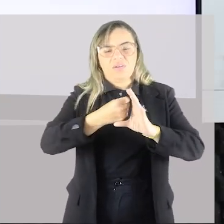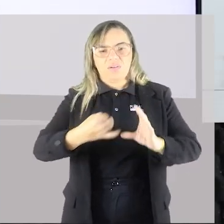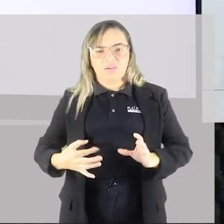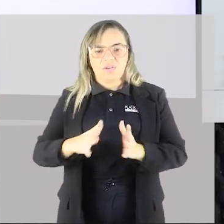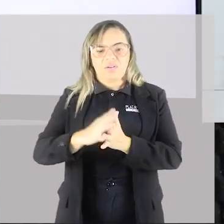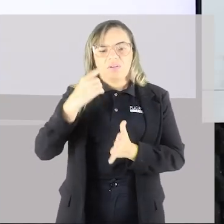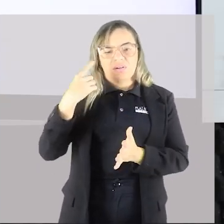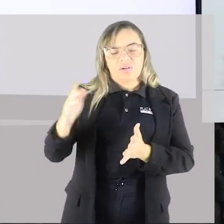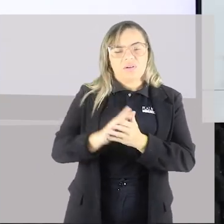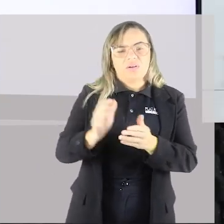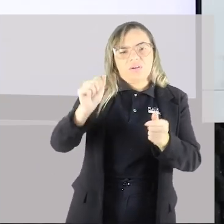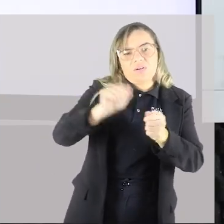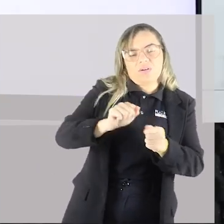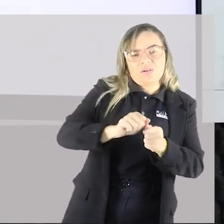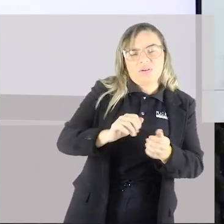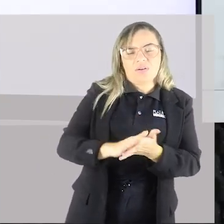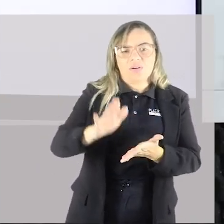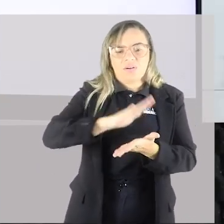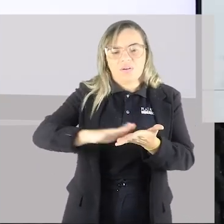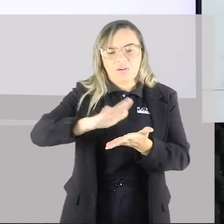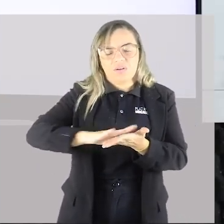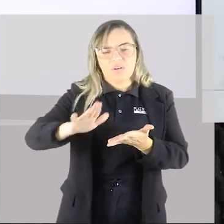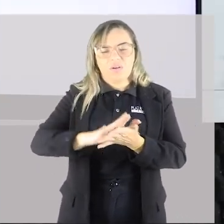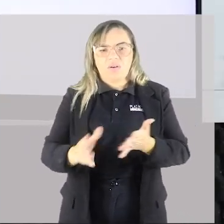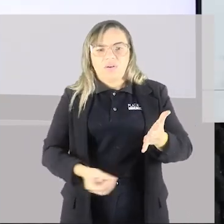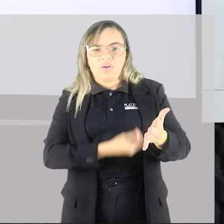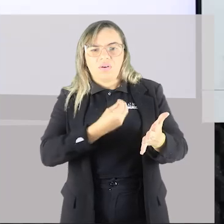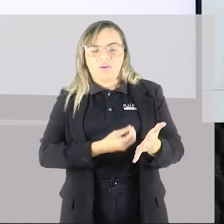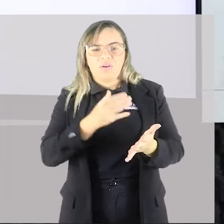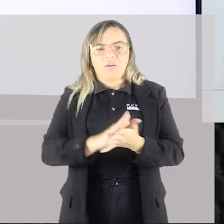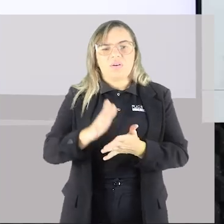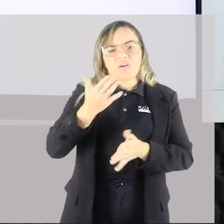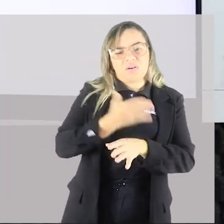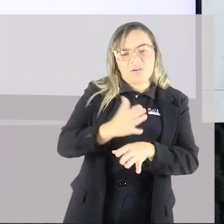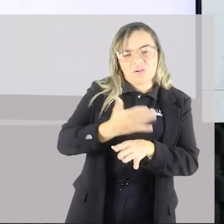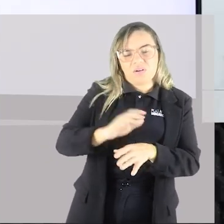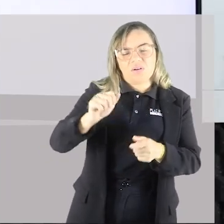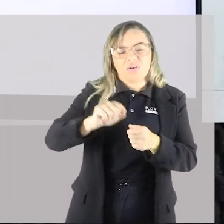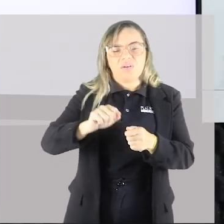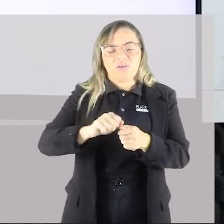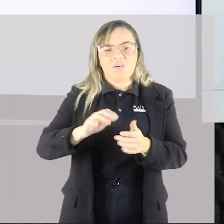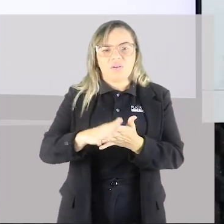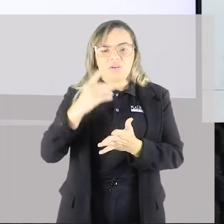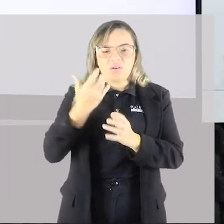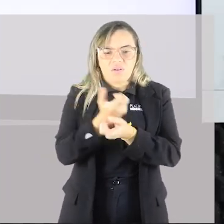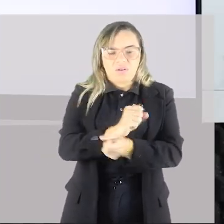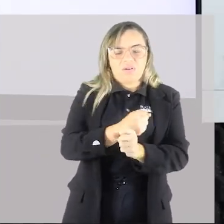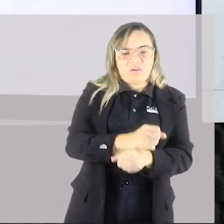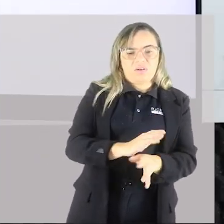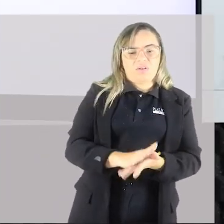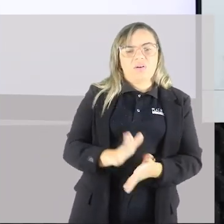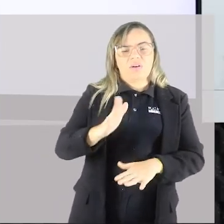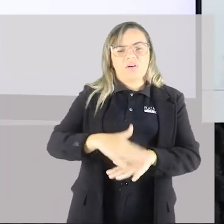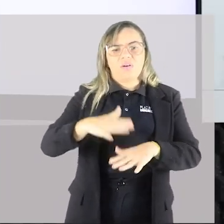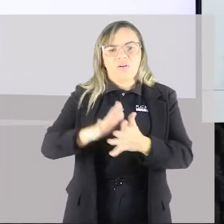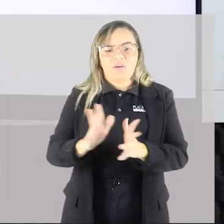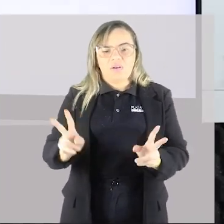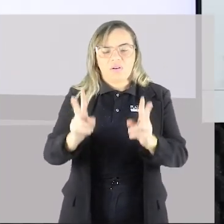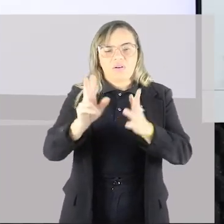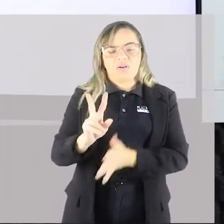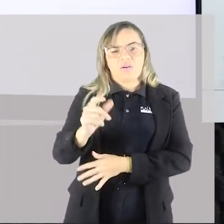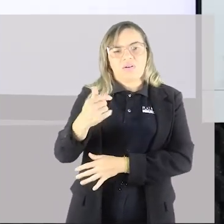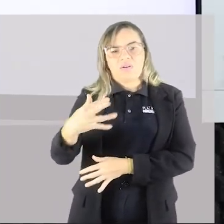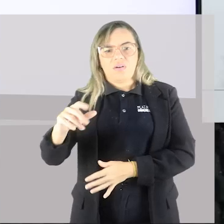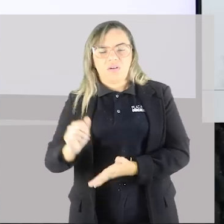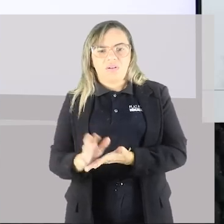produção, é nesta produção viva, neste ato de produzir, que a exploração, ou seja, a mais-valia, se